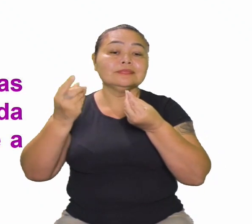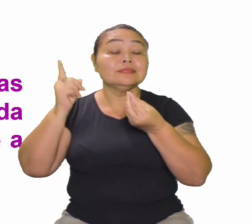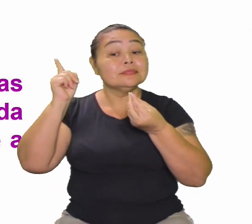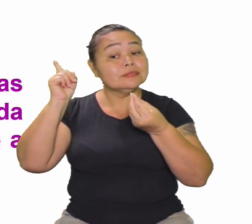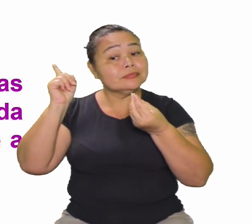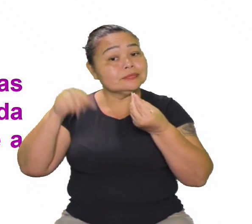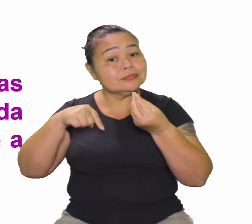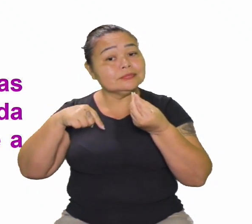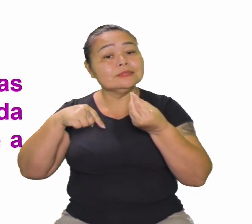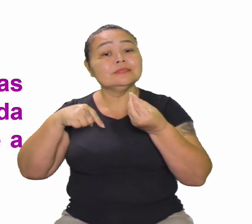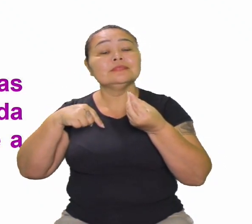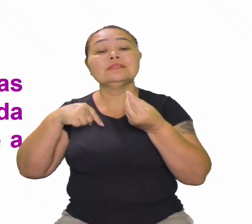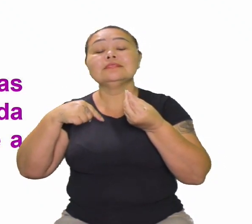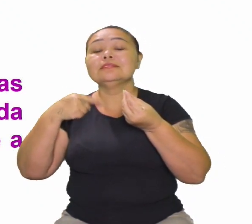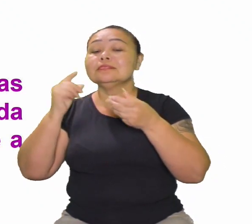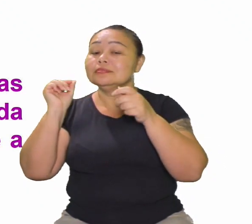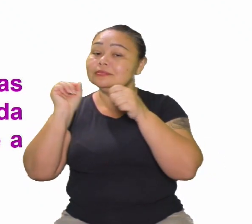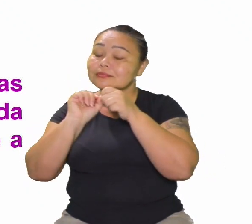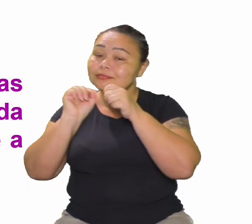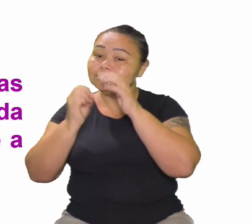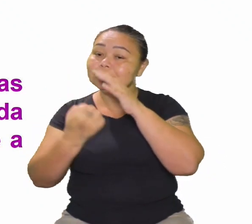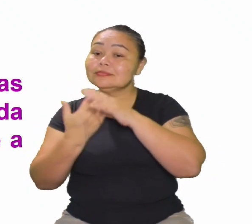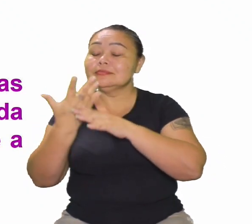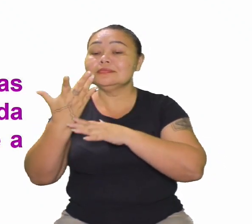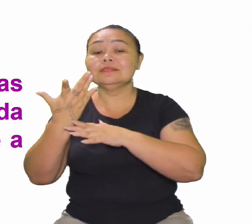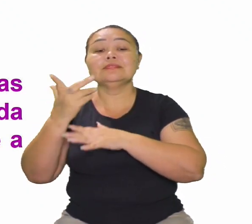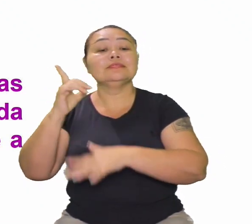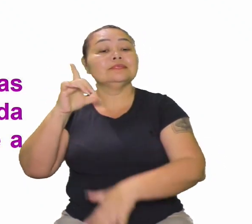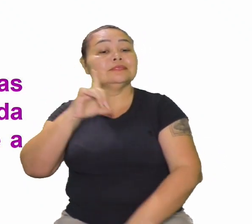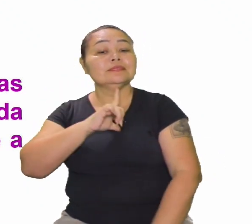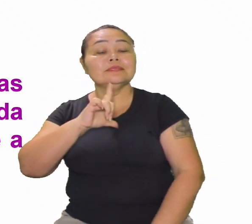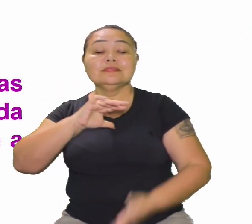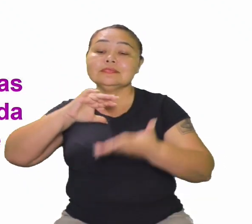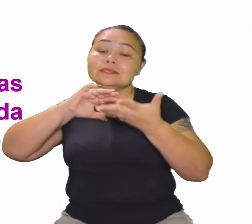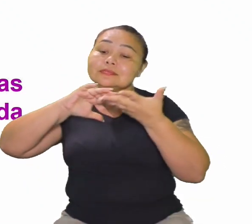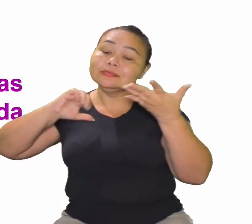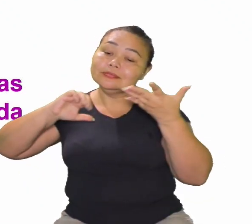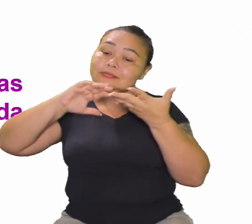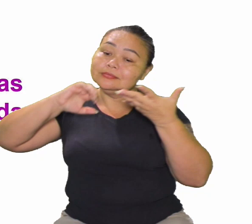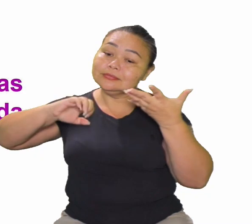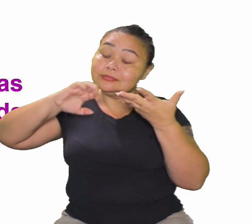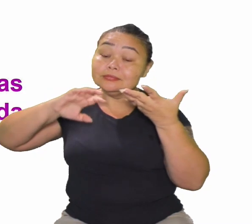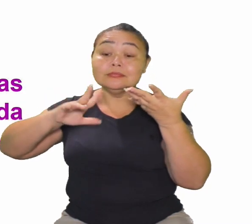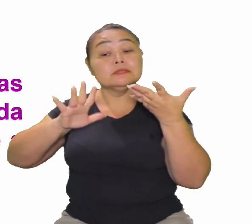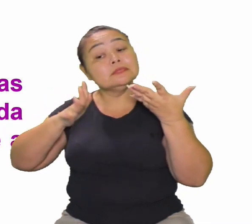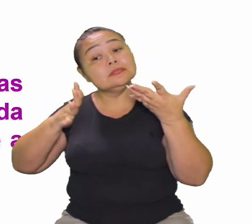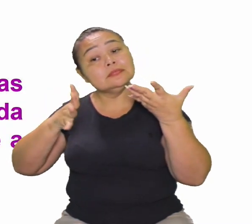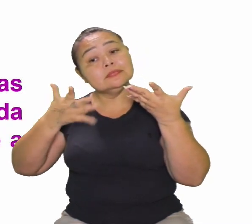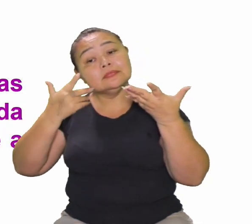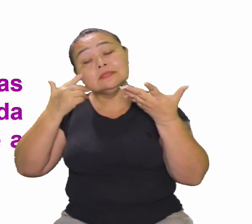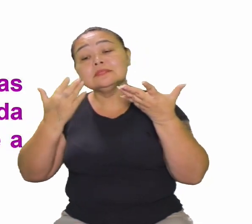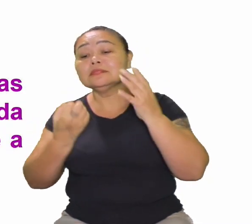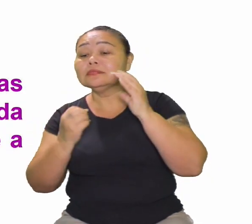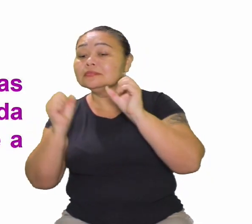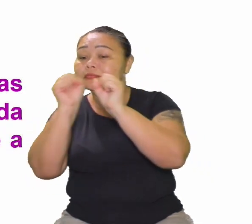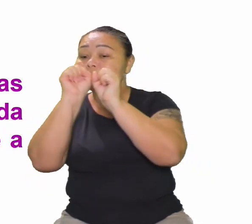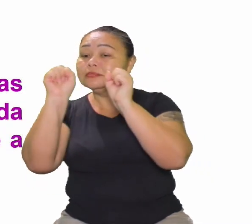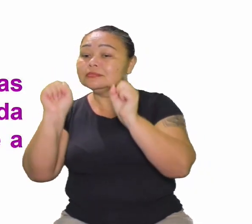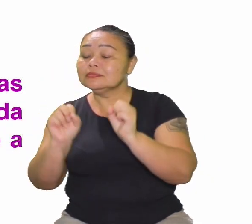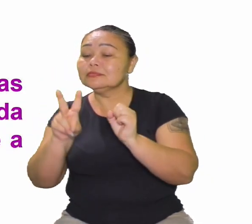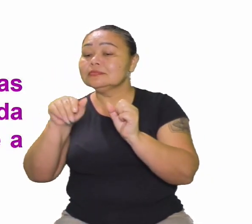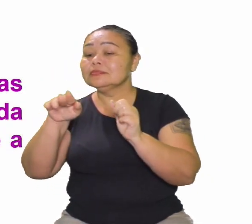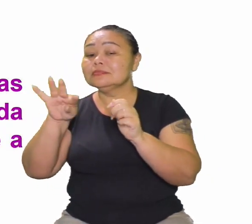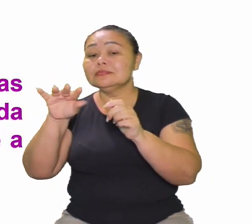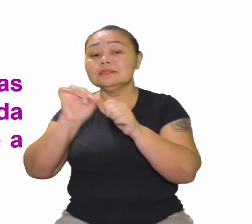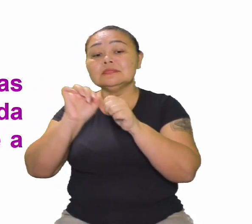se efetuar na planta e que vão consistir na supressão parcial do sistema vegetativo